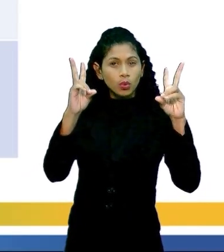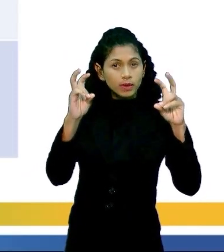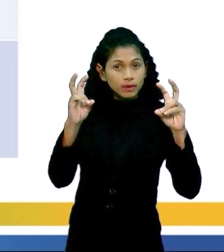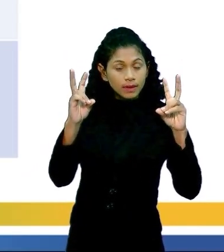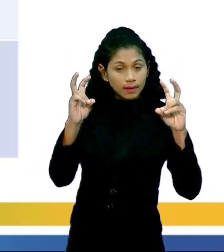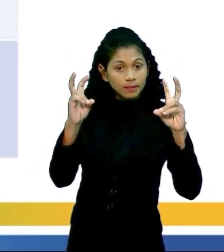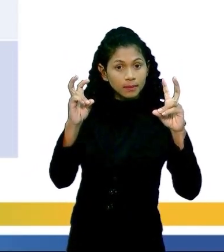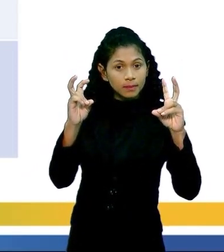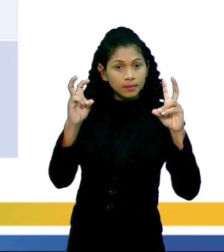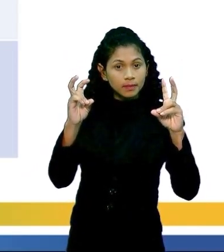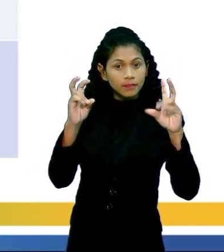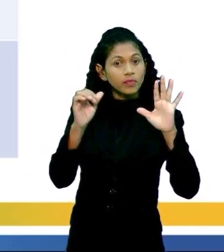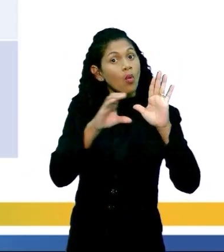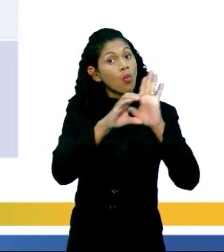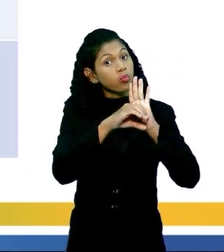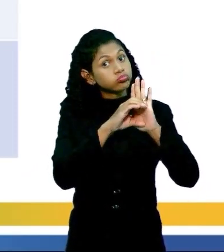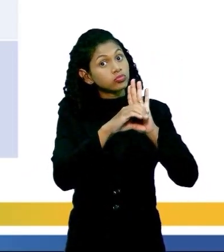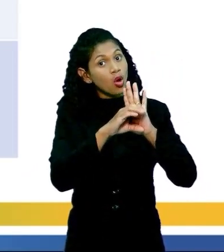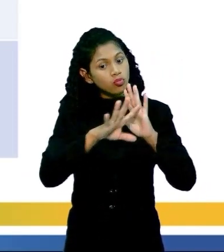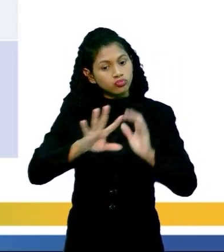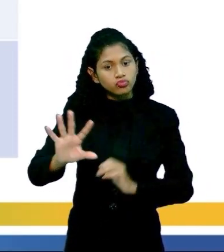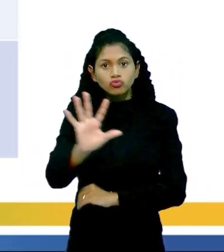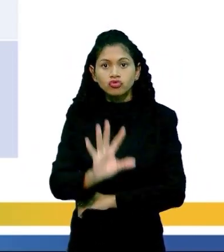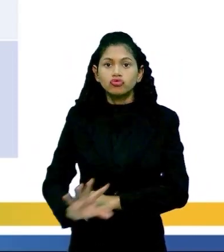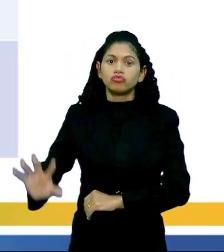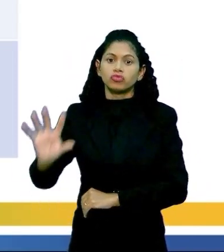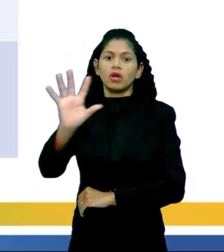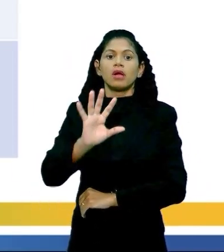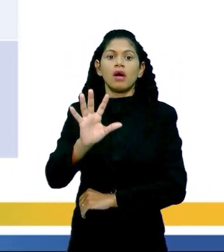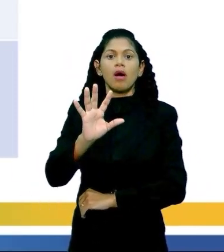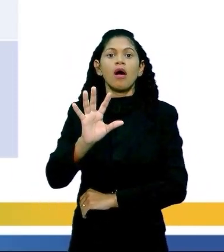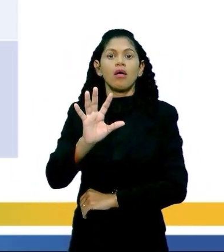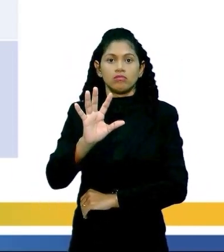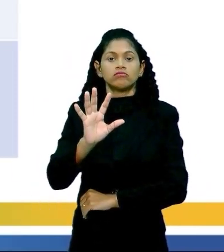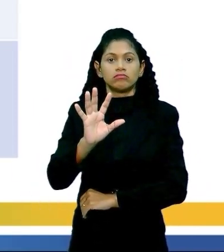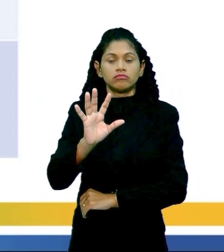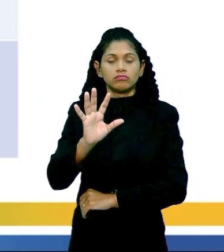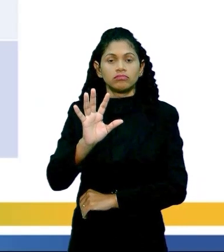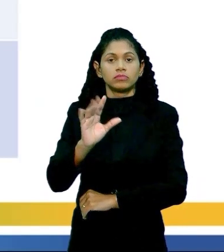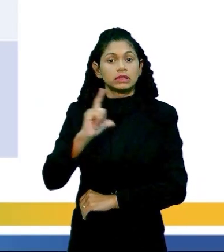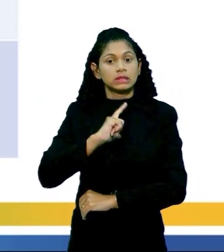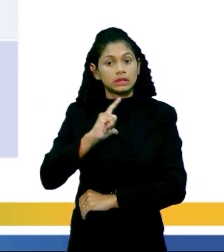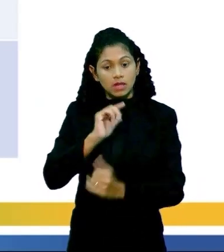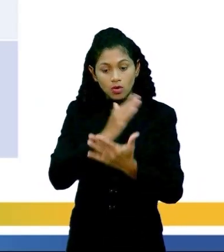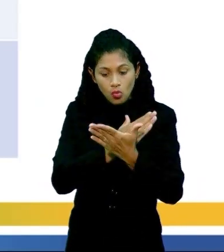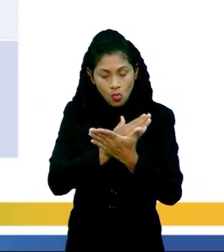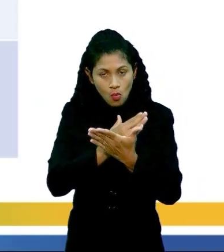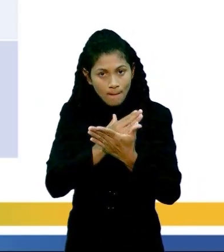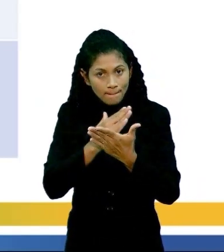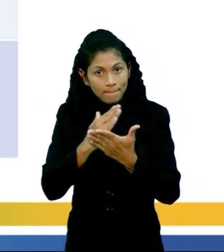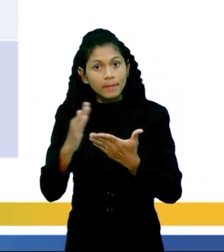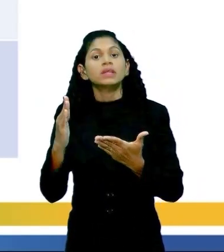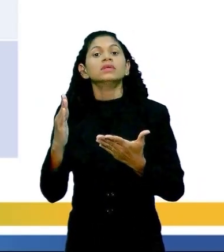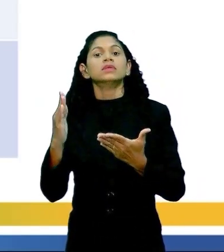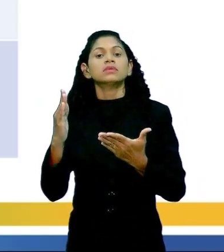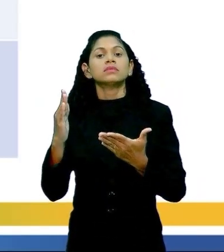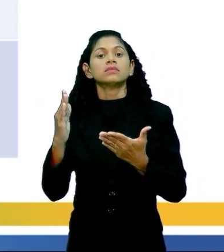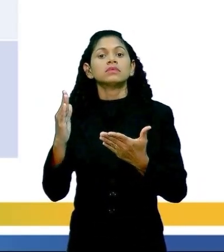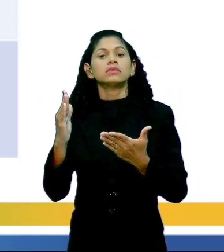E o texto todo está falando de cigarro. E aí lá no título a pessoa coloca graças por não